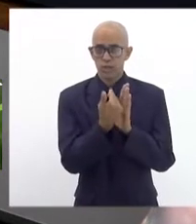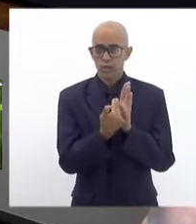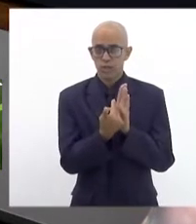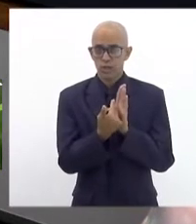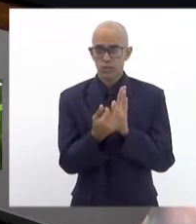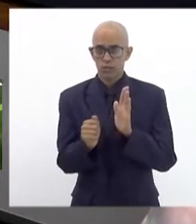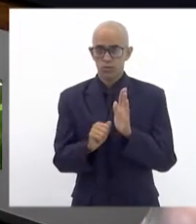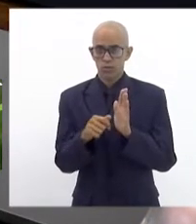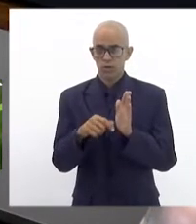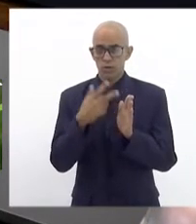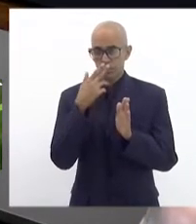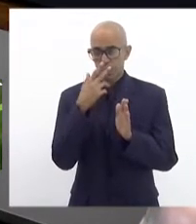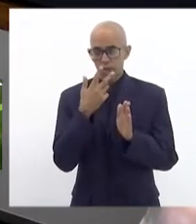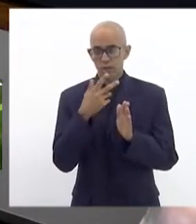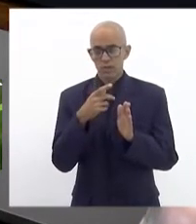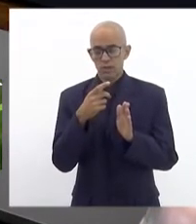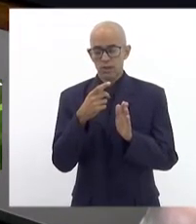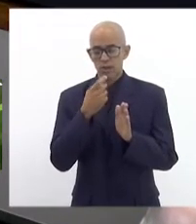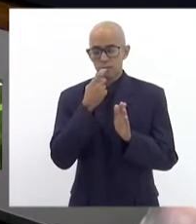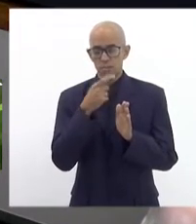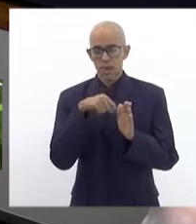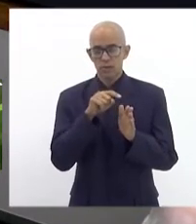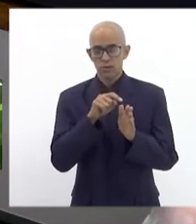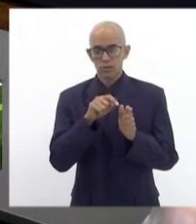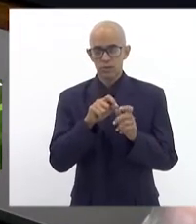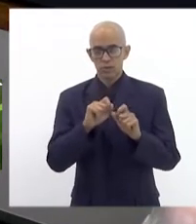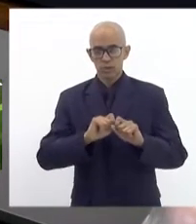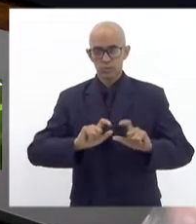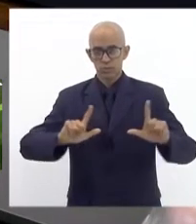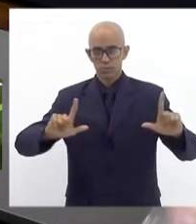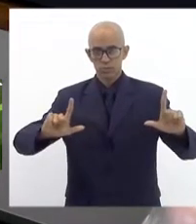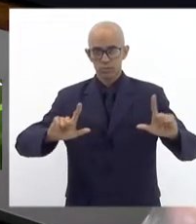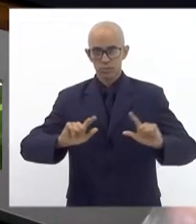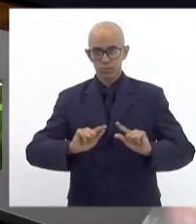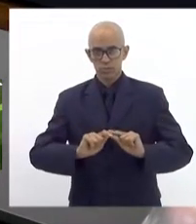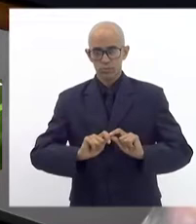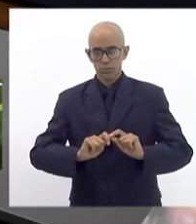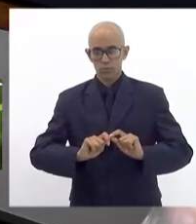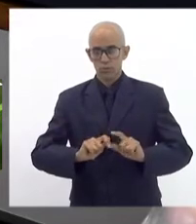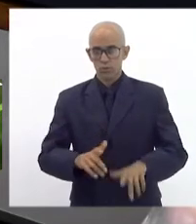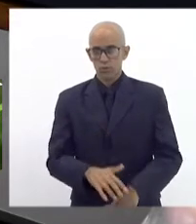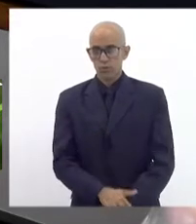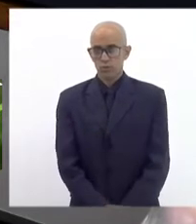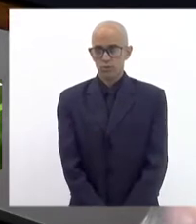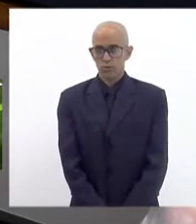do sinal de menos, aquele percentual de aumentar e diminuir. E agora?